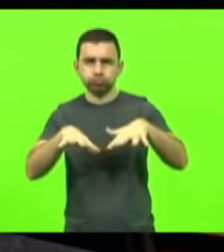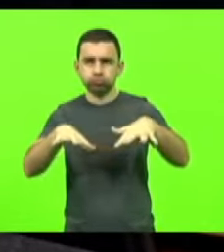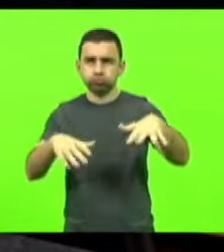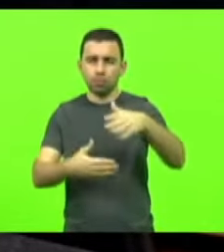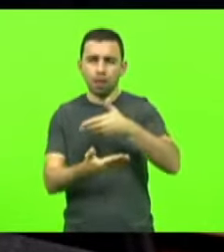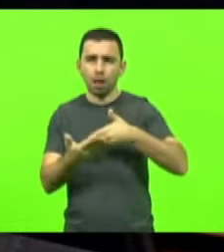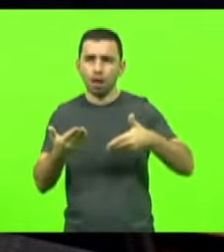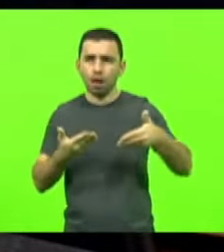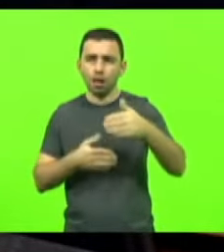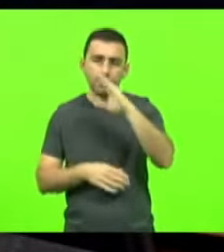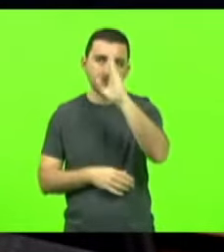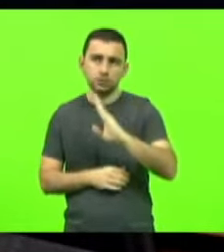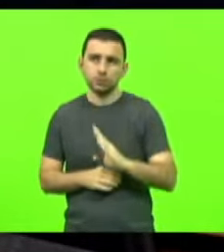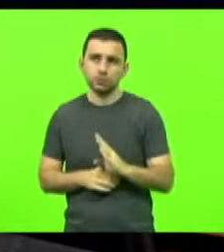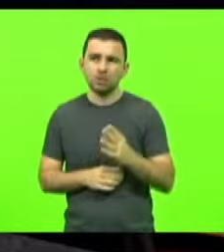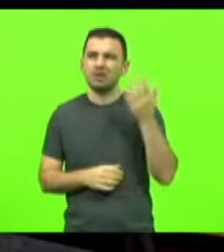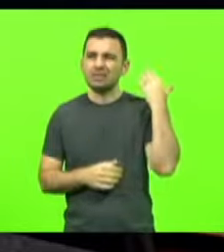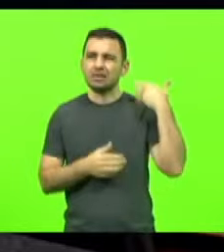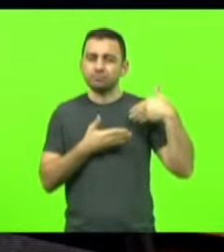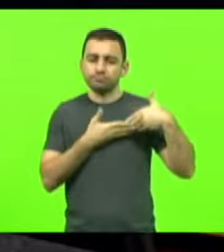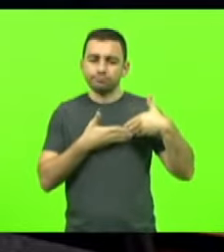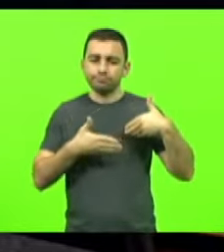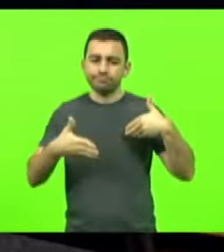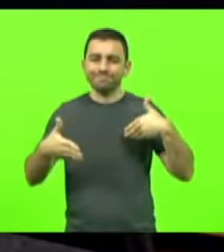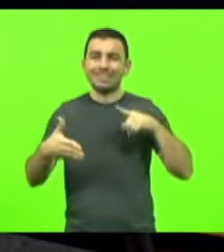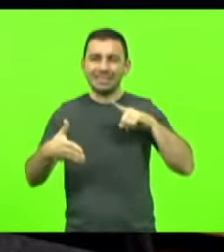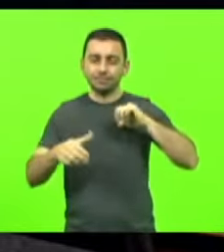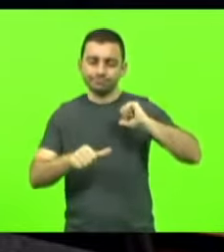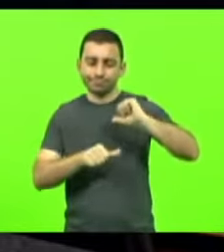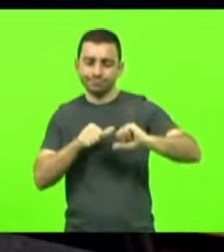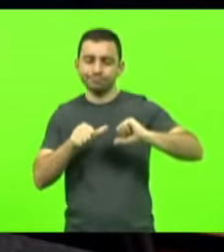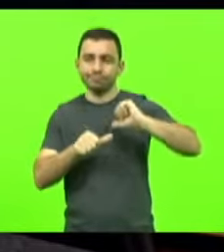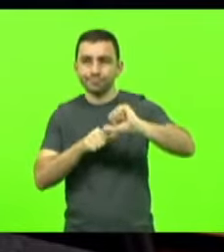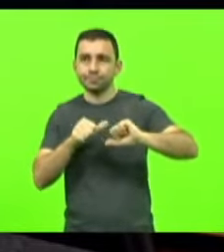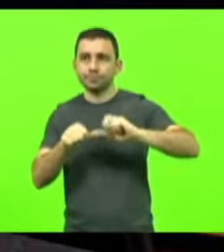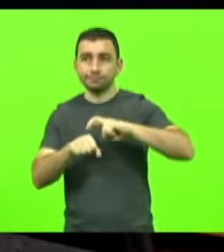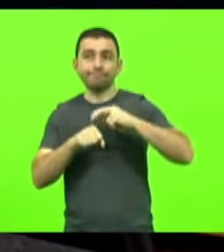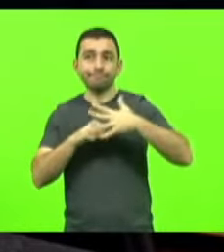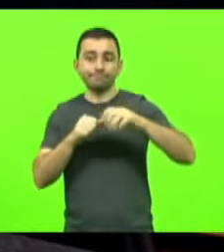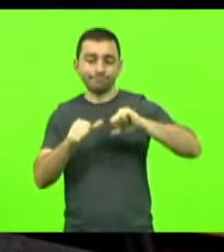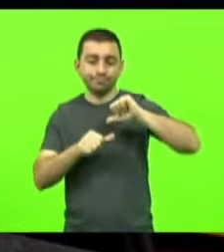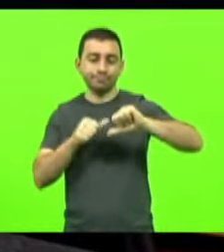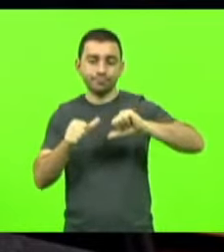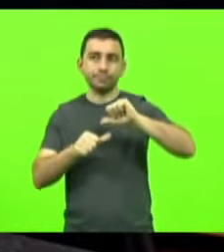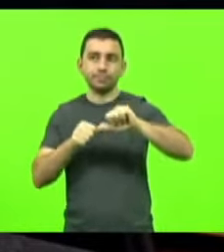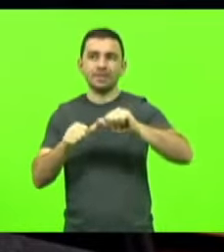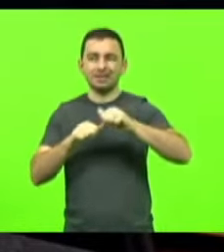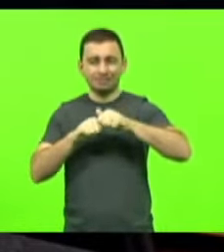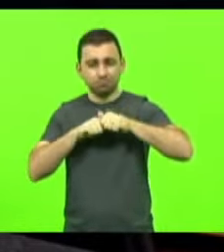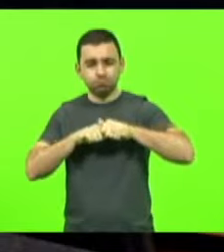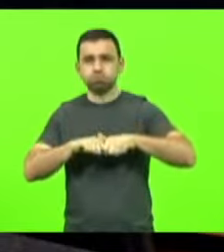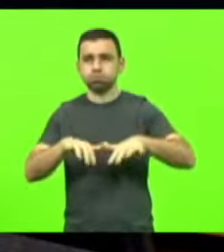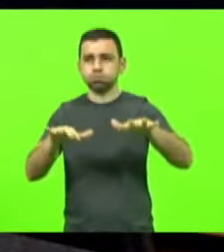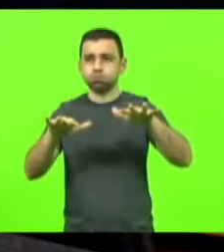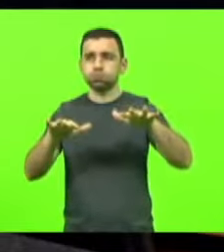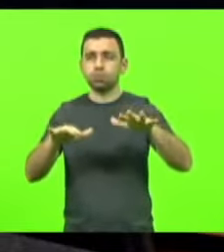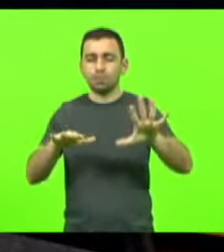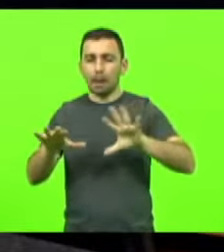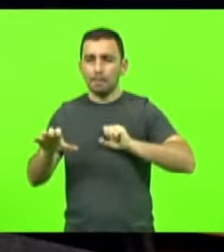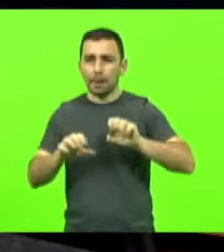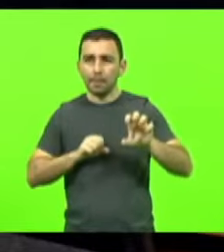Desde então, diversas cepas surgiram, acelerando o processo de